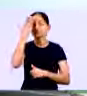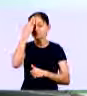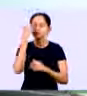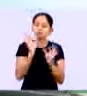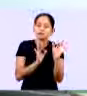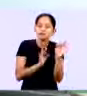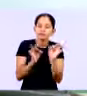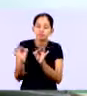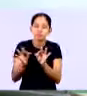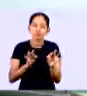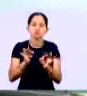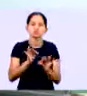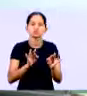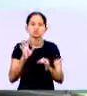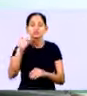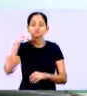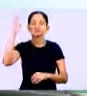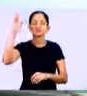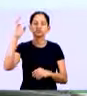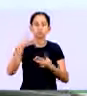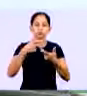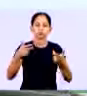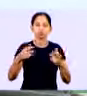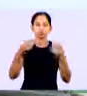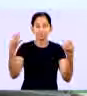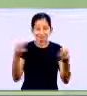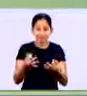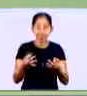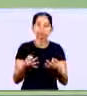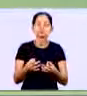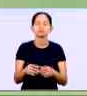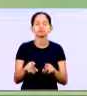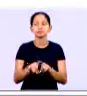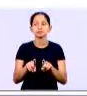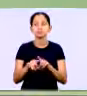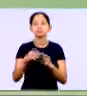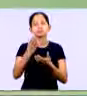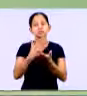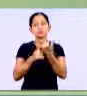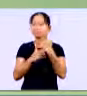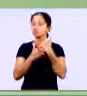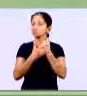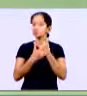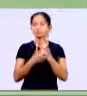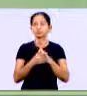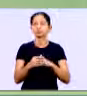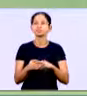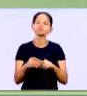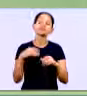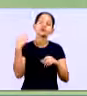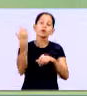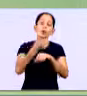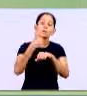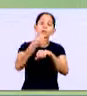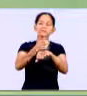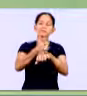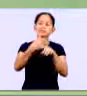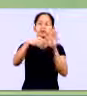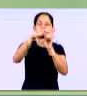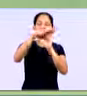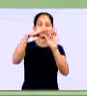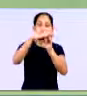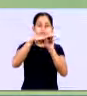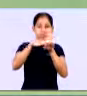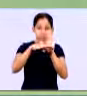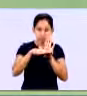utiliza para poder tomar decisões, certo? Então, isso basicamente são os controles financeiros. E os principais são